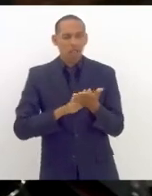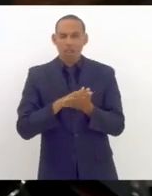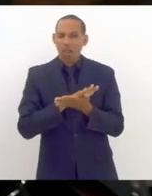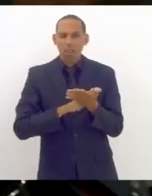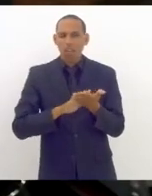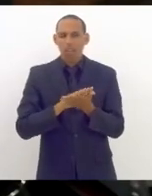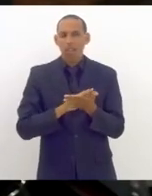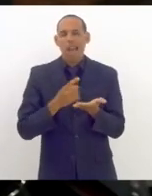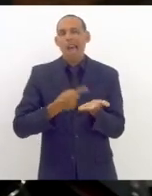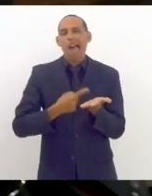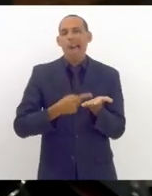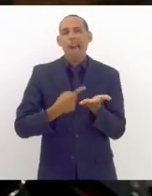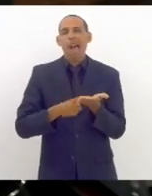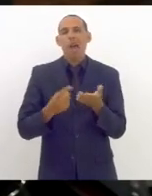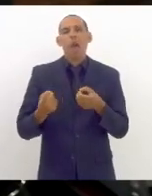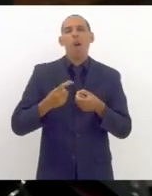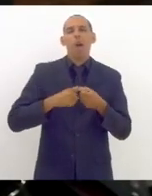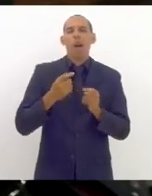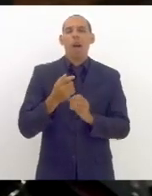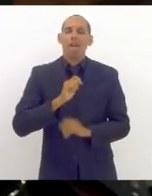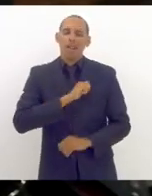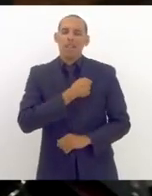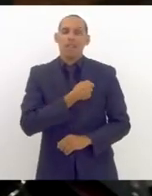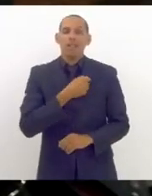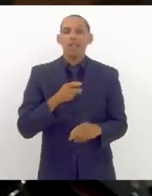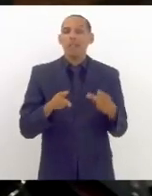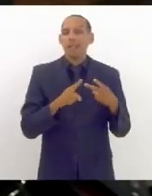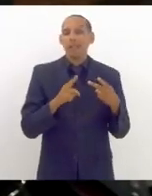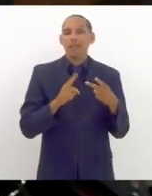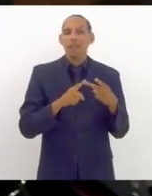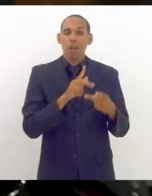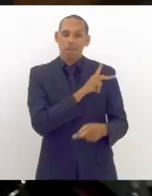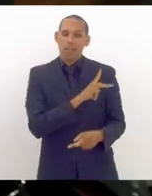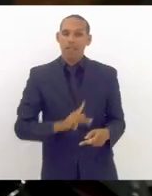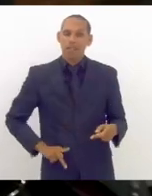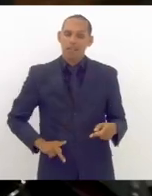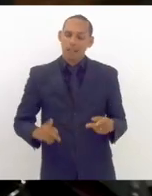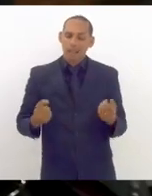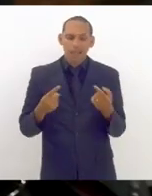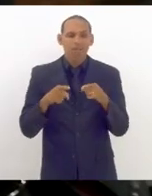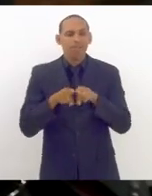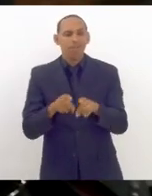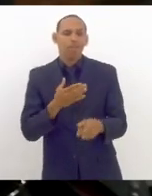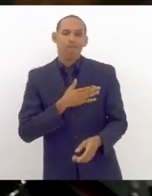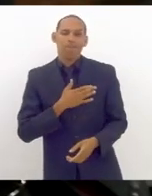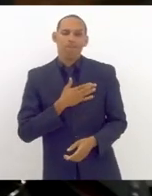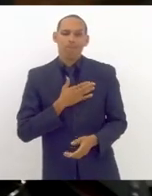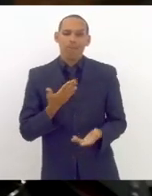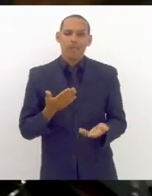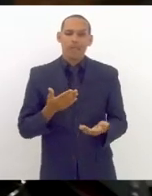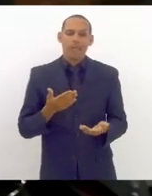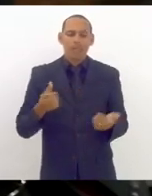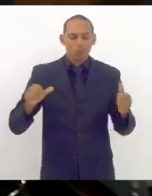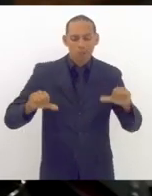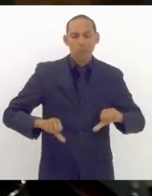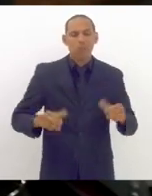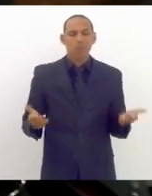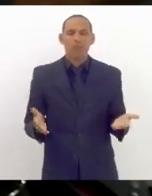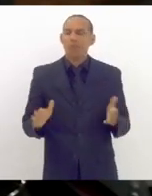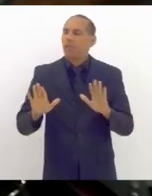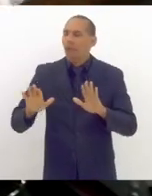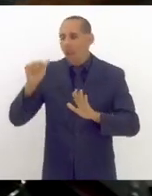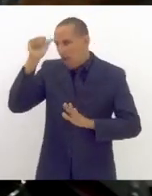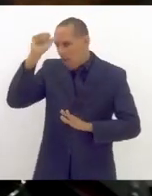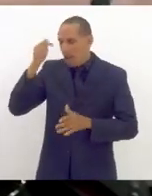cor de recuperação fiscal e segundo tem uma questão presente da República é meu aliado enfim tal gera um desconforto isso falei